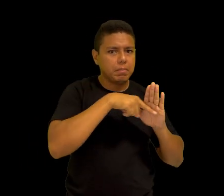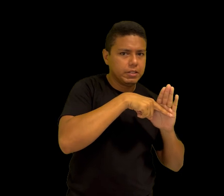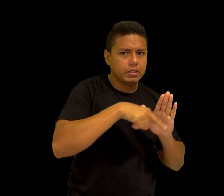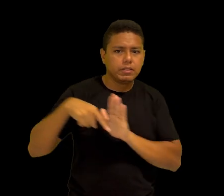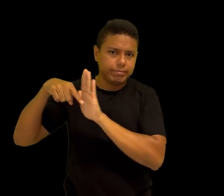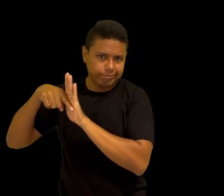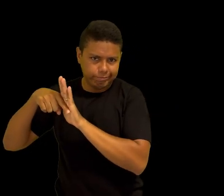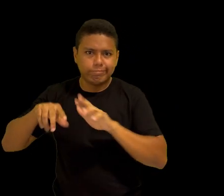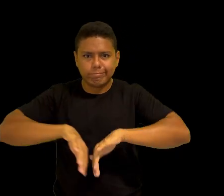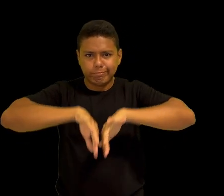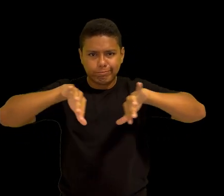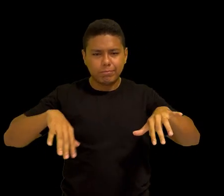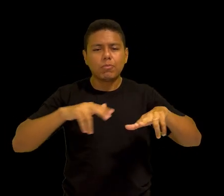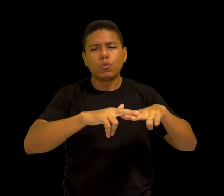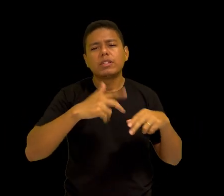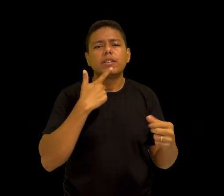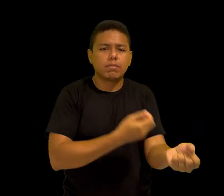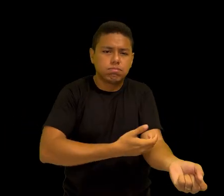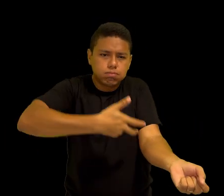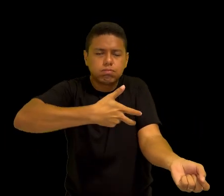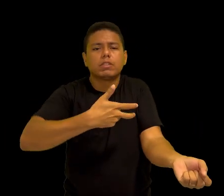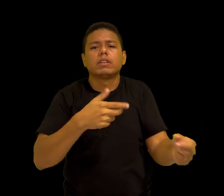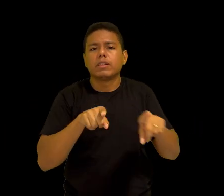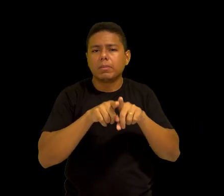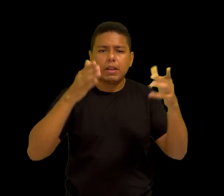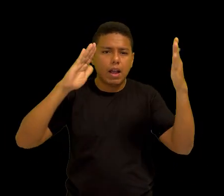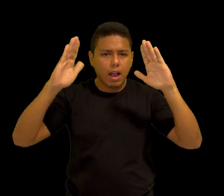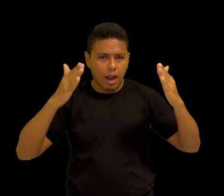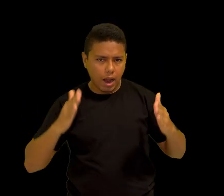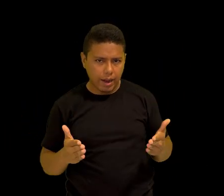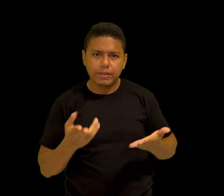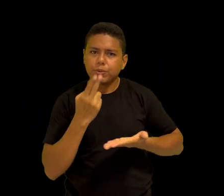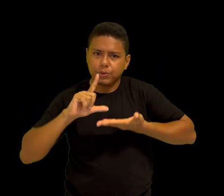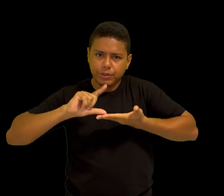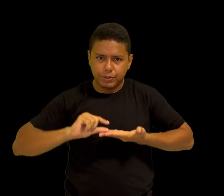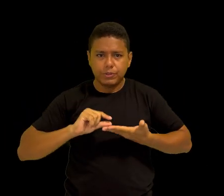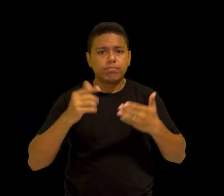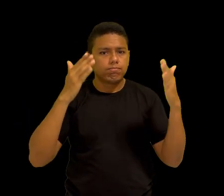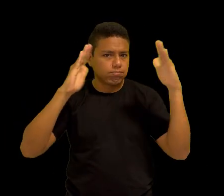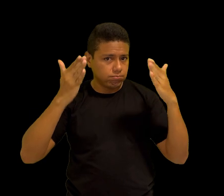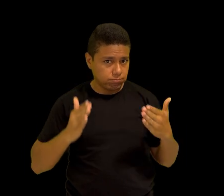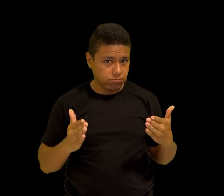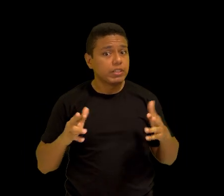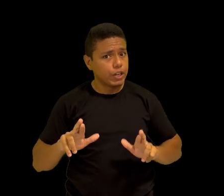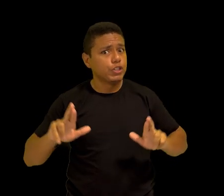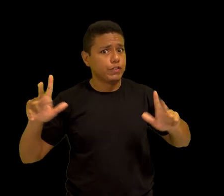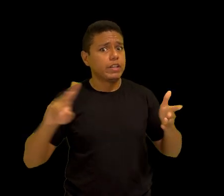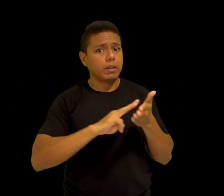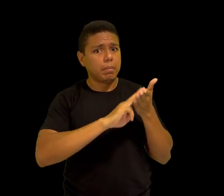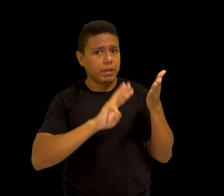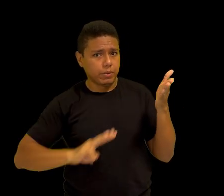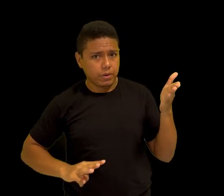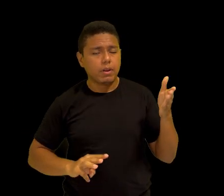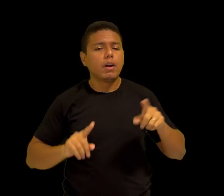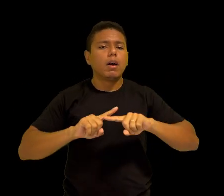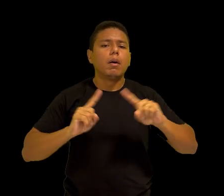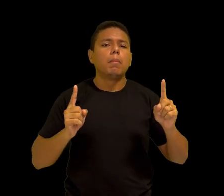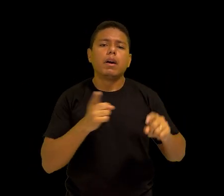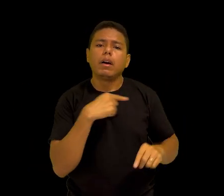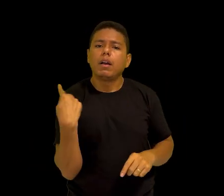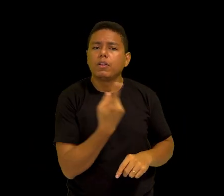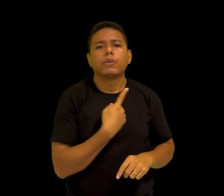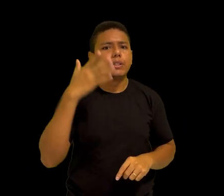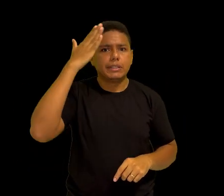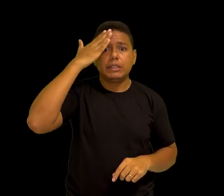os estudos, da forma como o sangue foi coletado e a análise desses micronutrientes foi feita, mas a gente